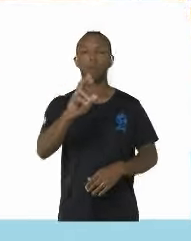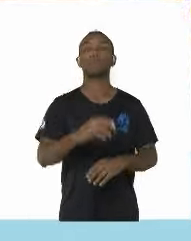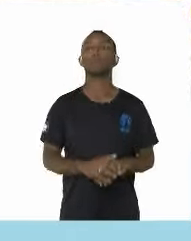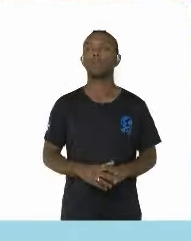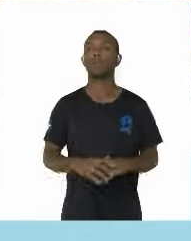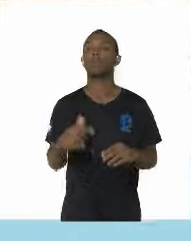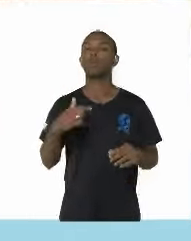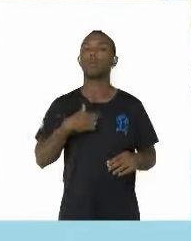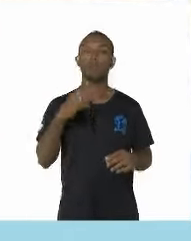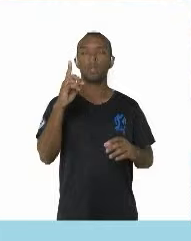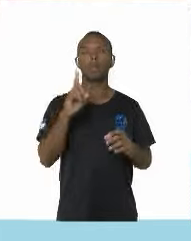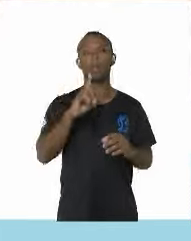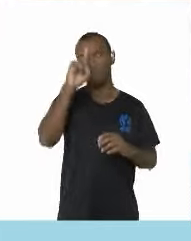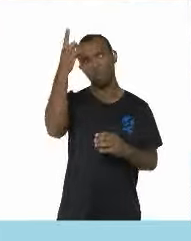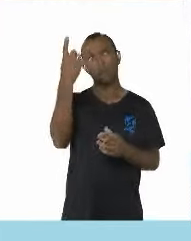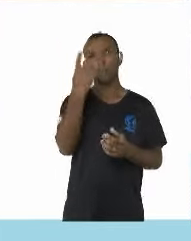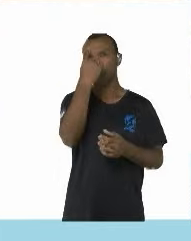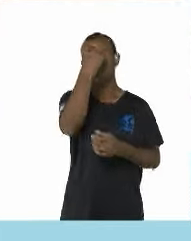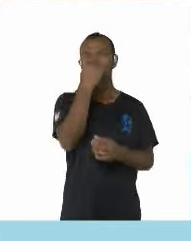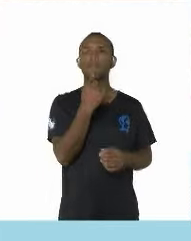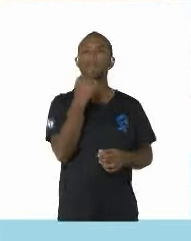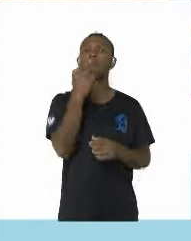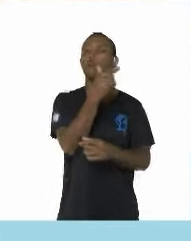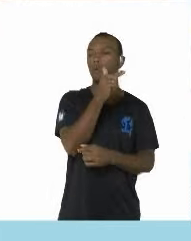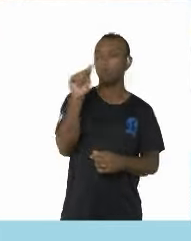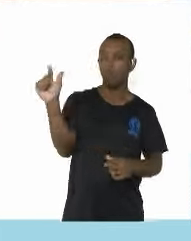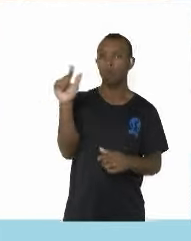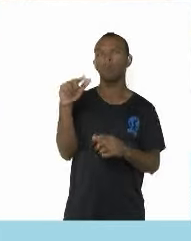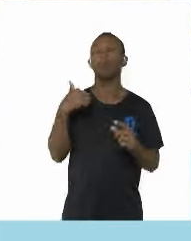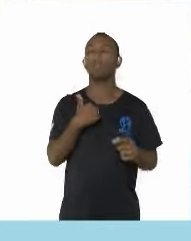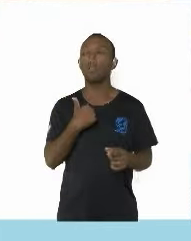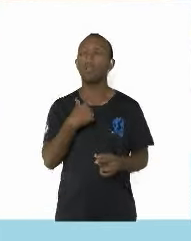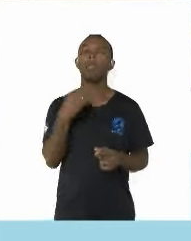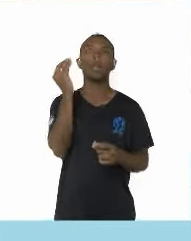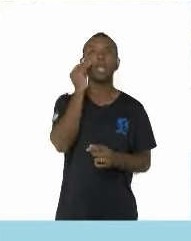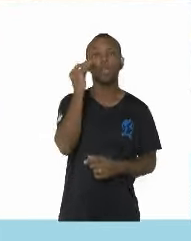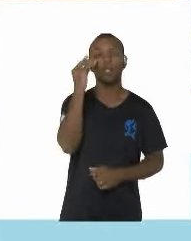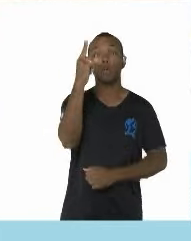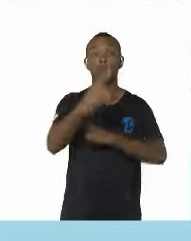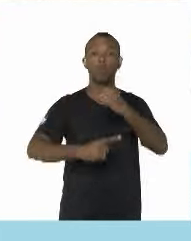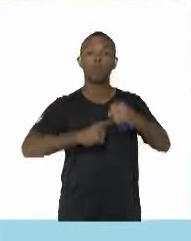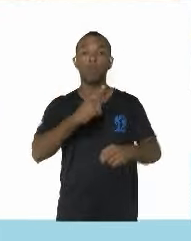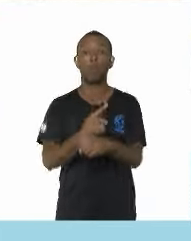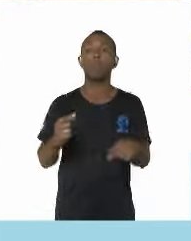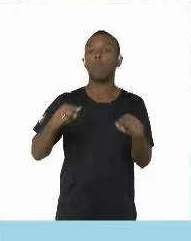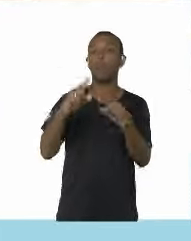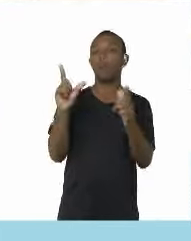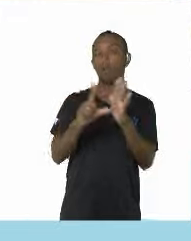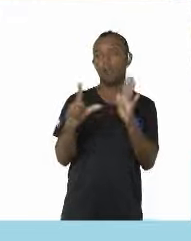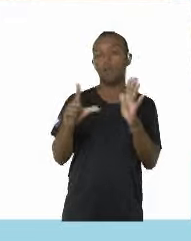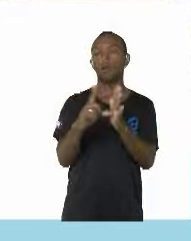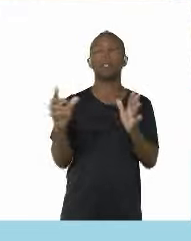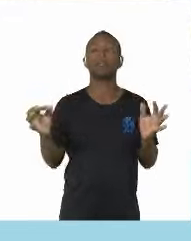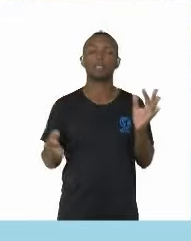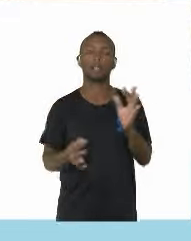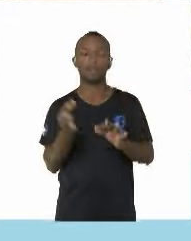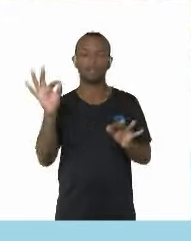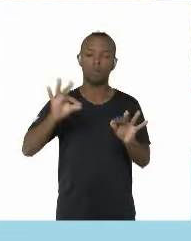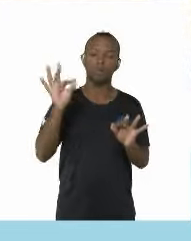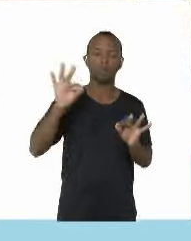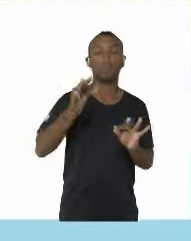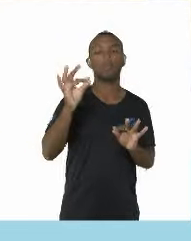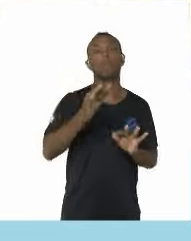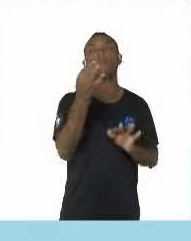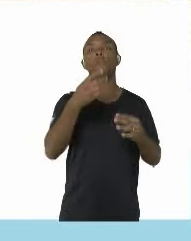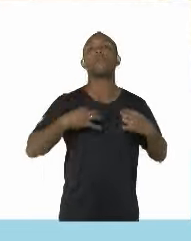um outro tipo de imagem, né? E fiquei um ano, mais ou menos, nesse ateliê, criando estampas, né? Para de